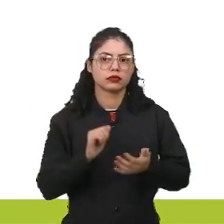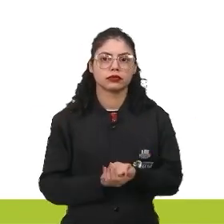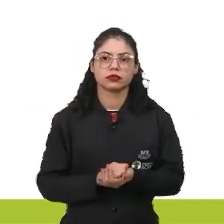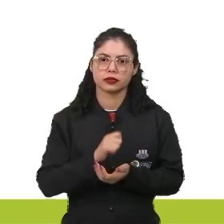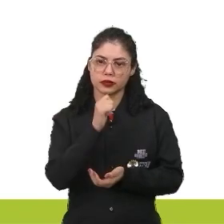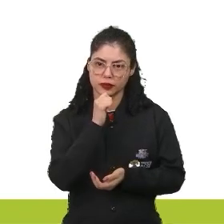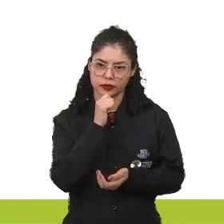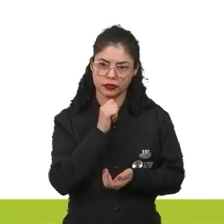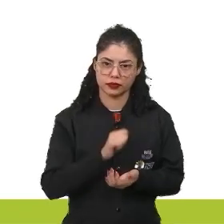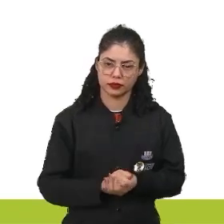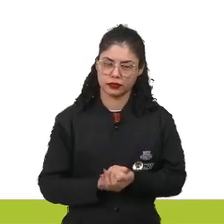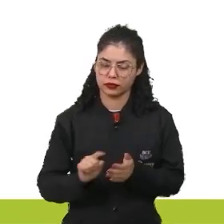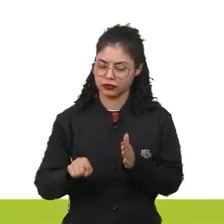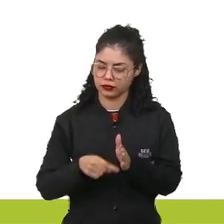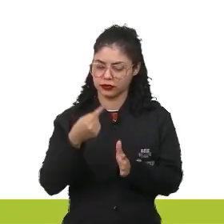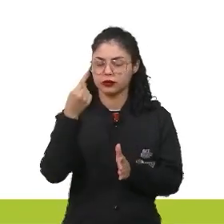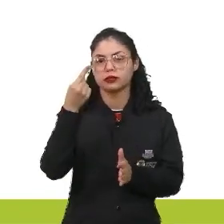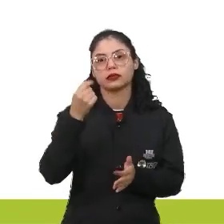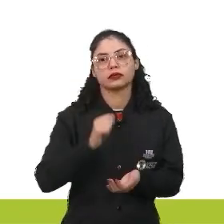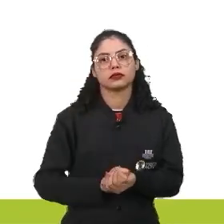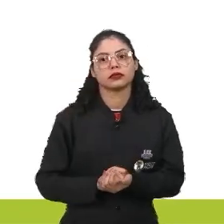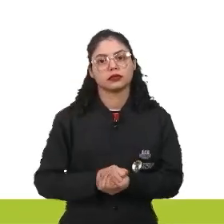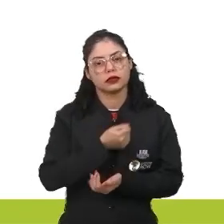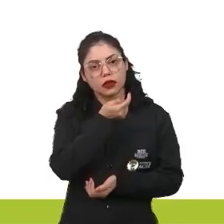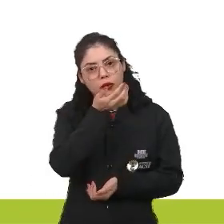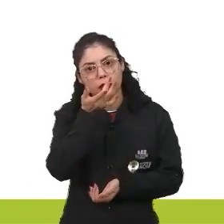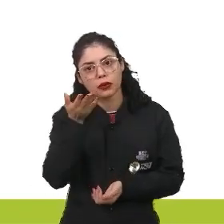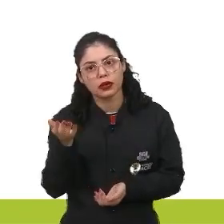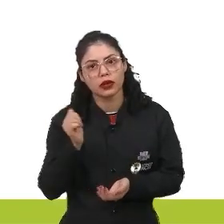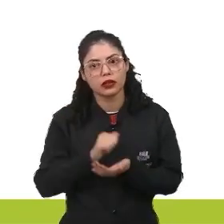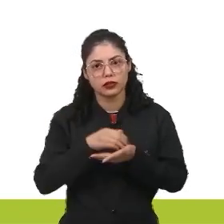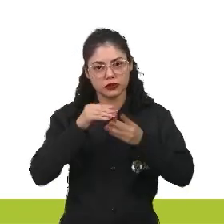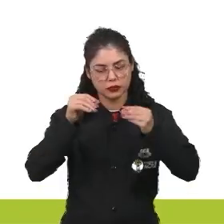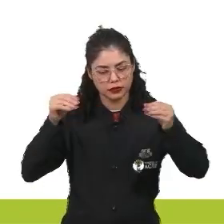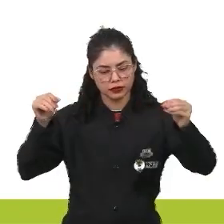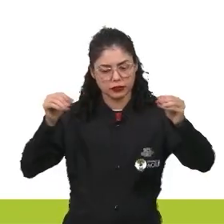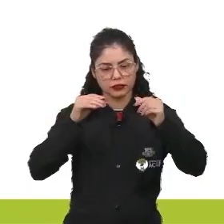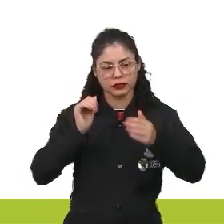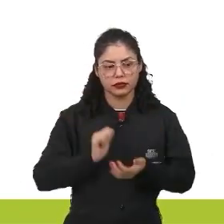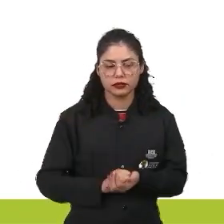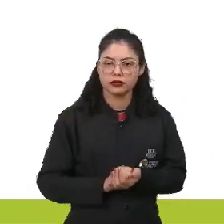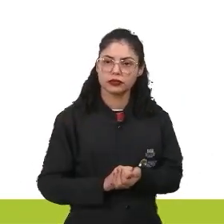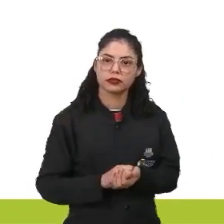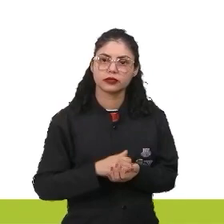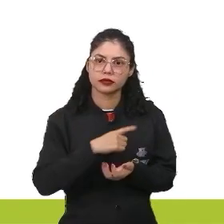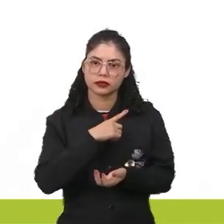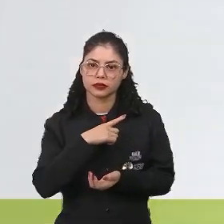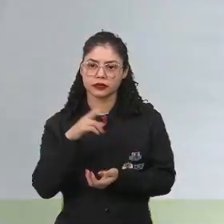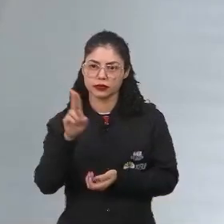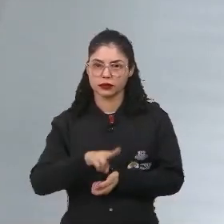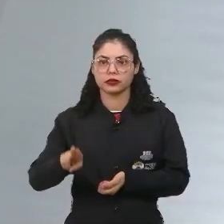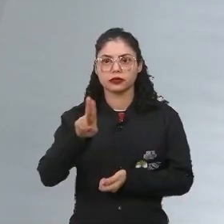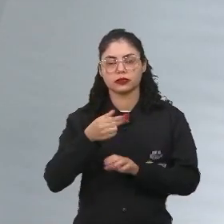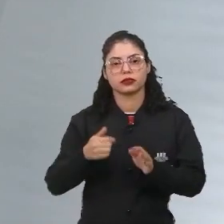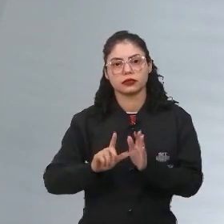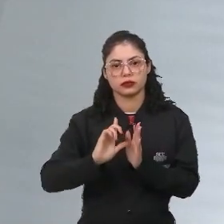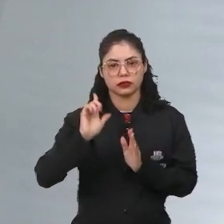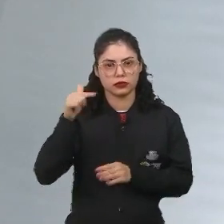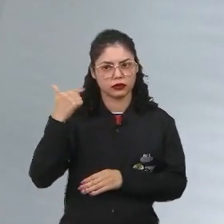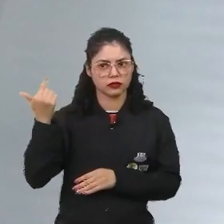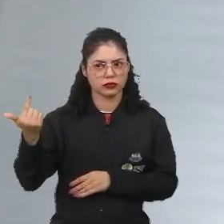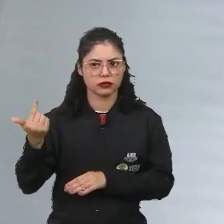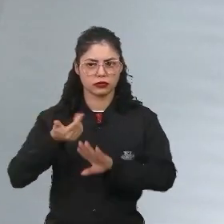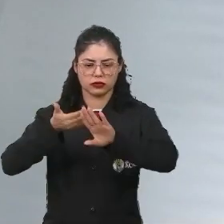partes. Primeiramente, eu separei a areia. Depois, eu vou ter que utilizar um outro método